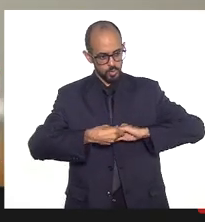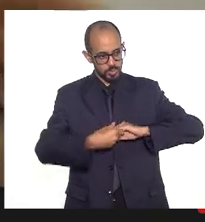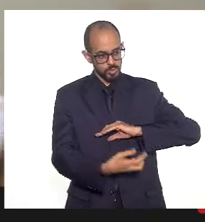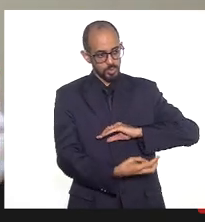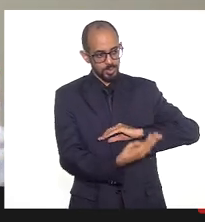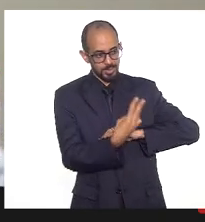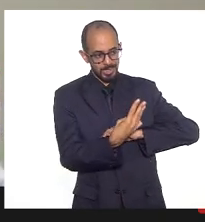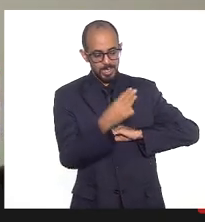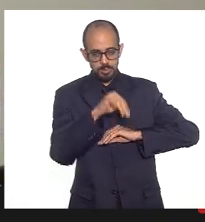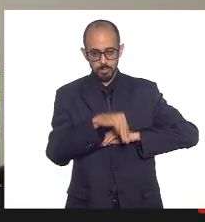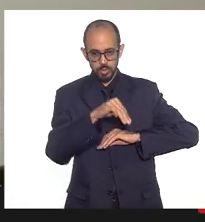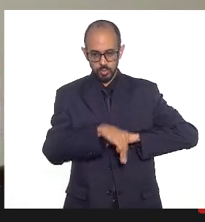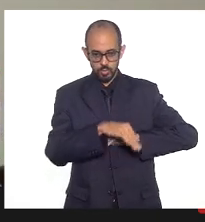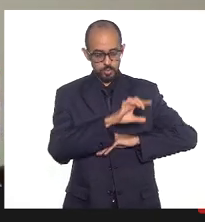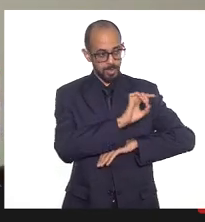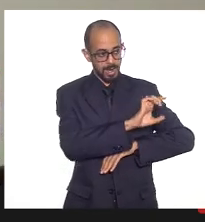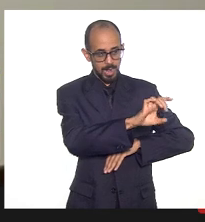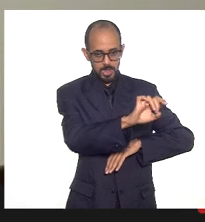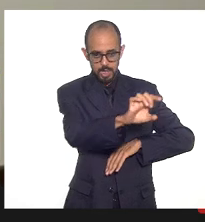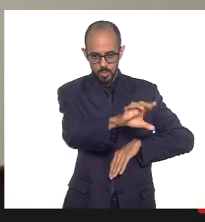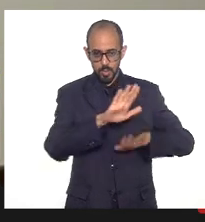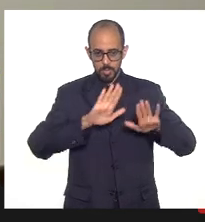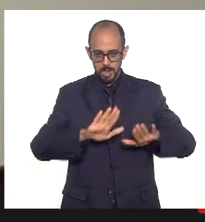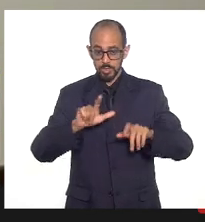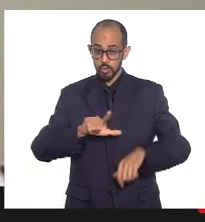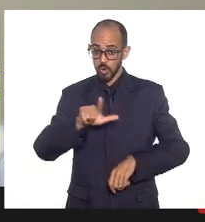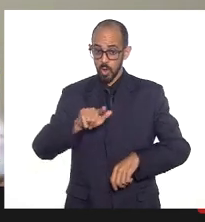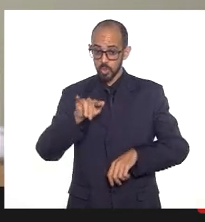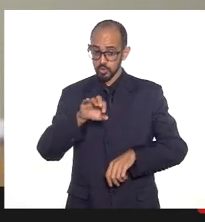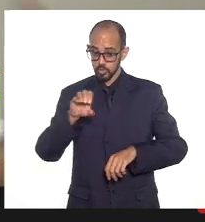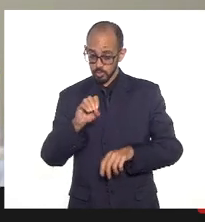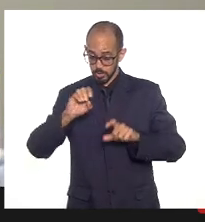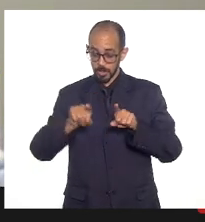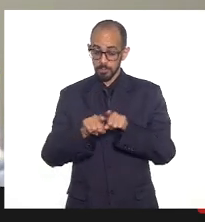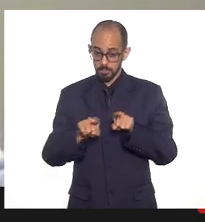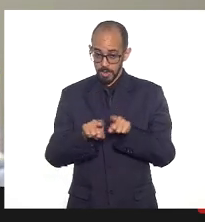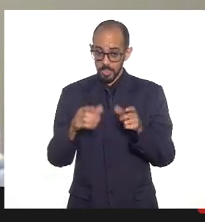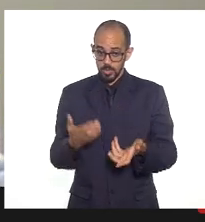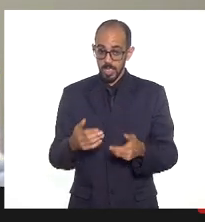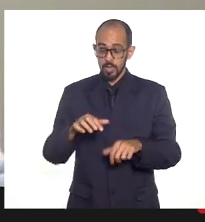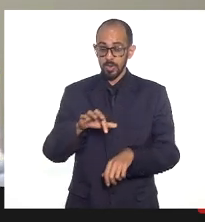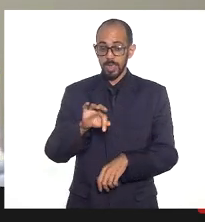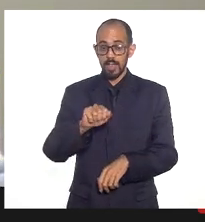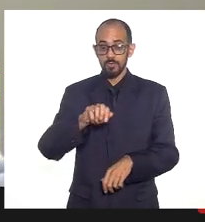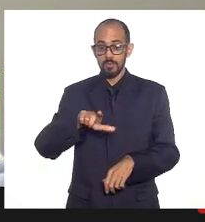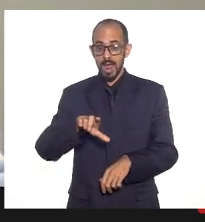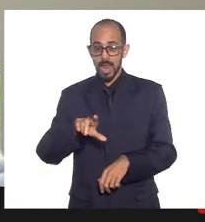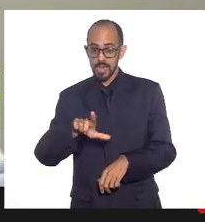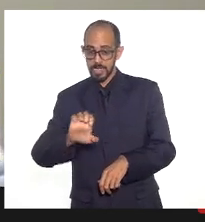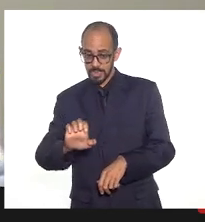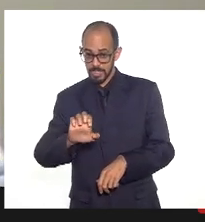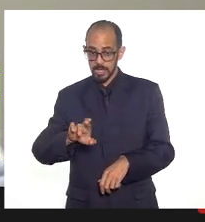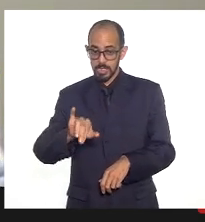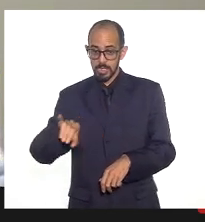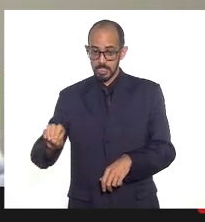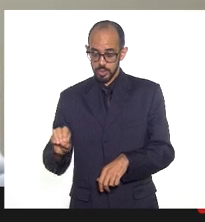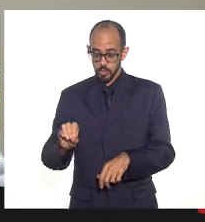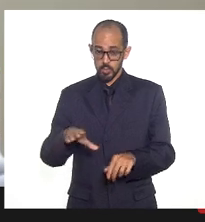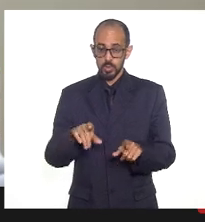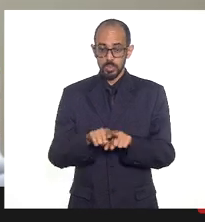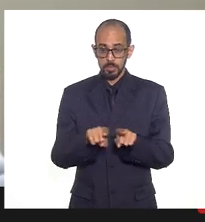para garantir a expressão de todo mundo. Mas é claro que eu quero ressaltar, além da Fale Rio e do FNDC, eu quero ressaltar a